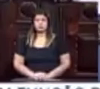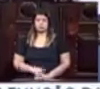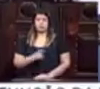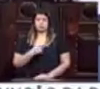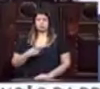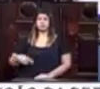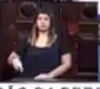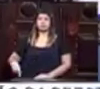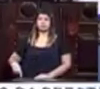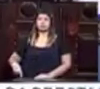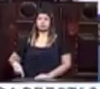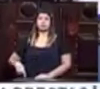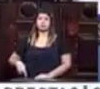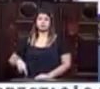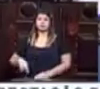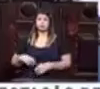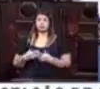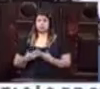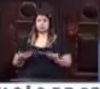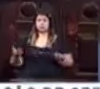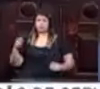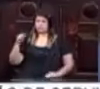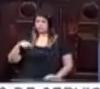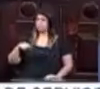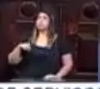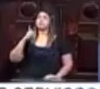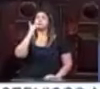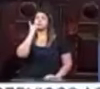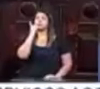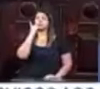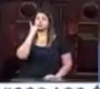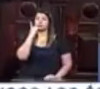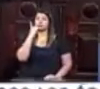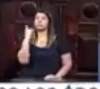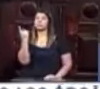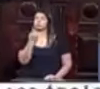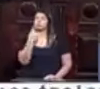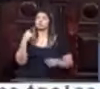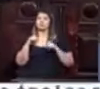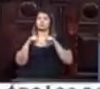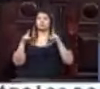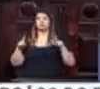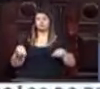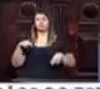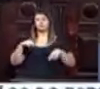Senhor presidente, senhoras e senhores deputados, funcionários da casa.